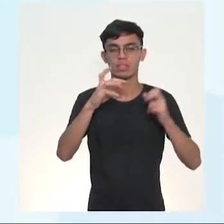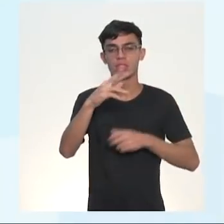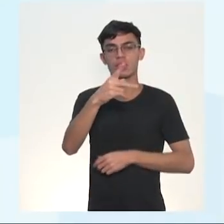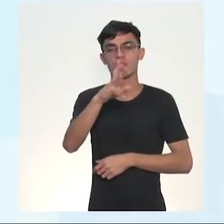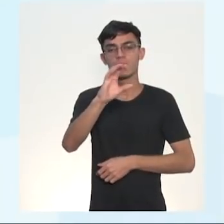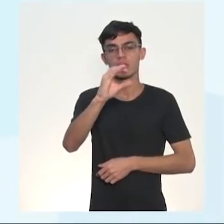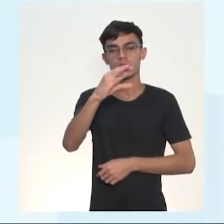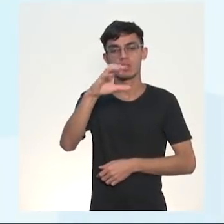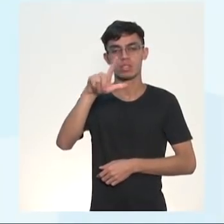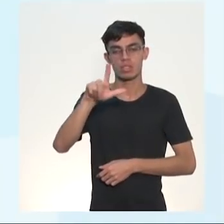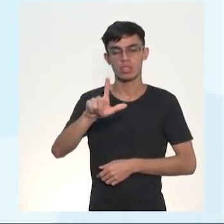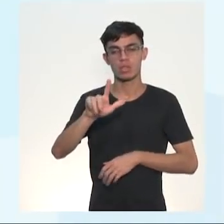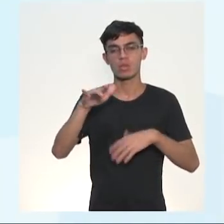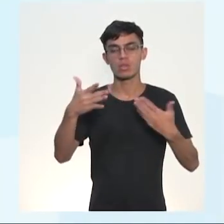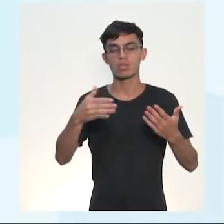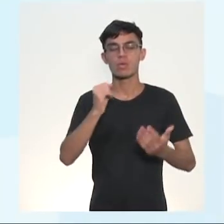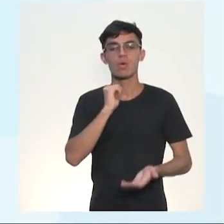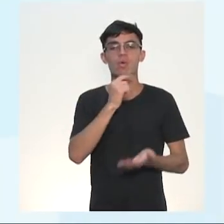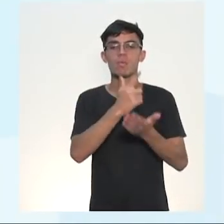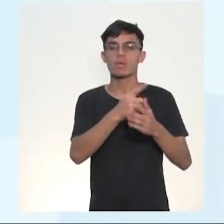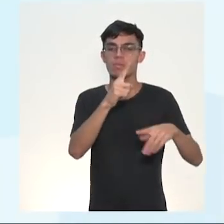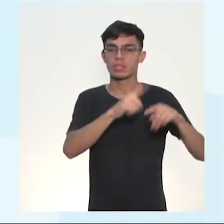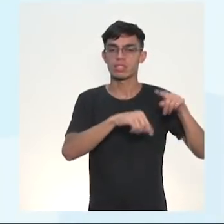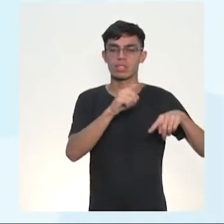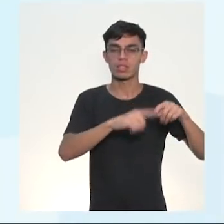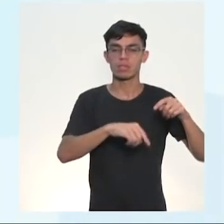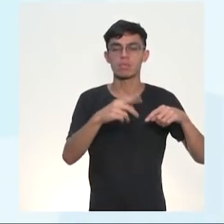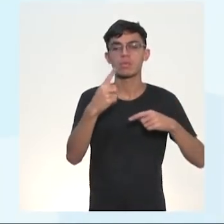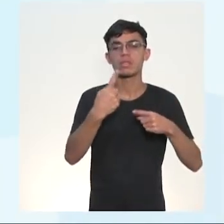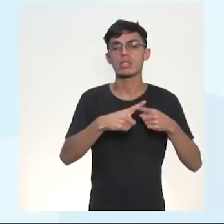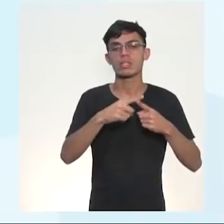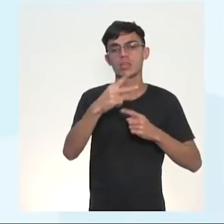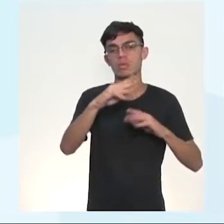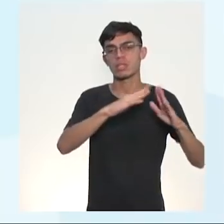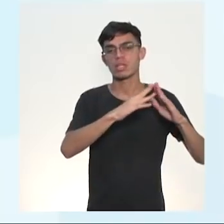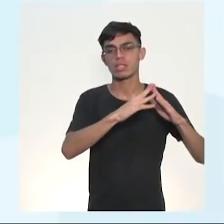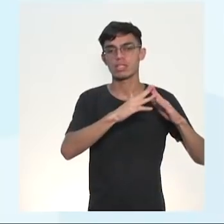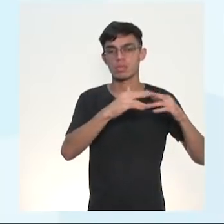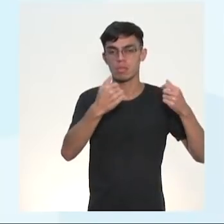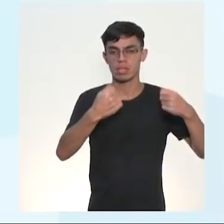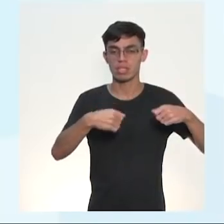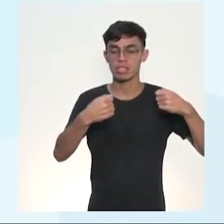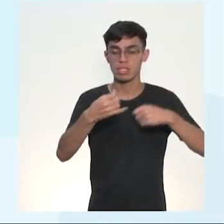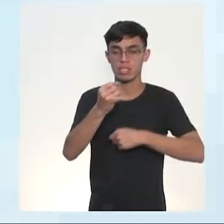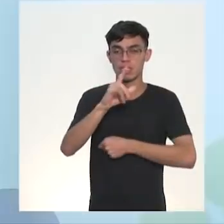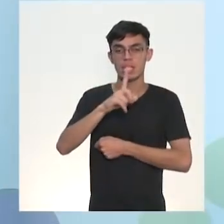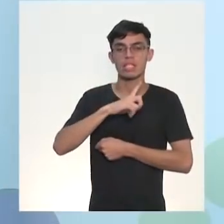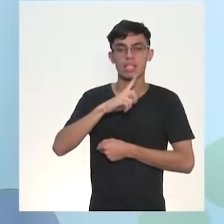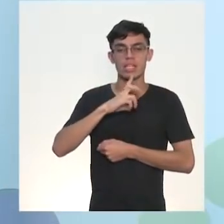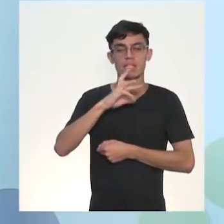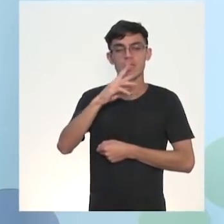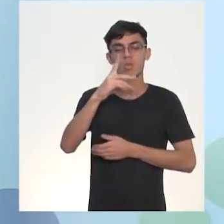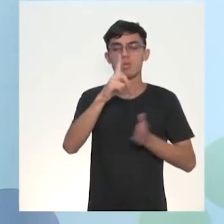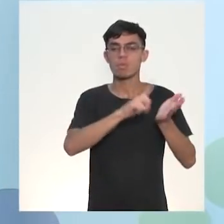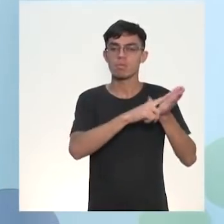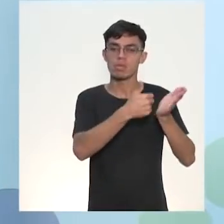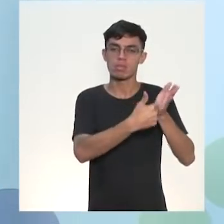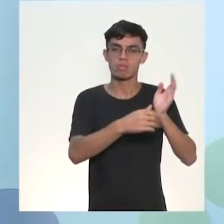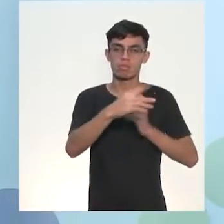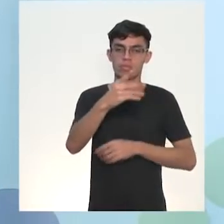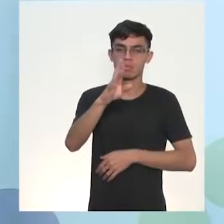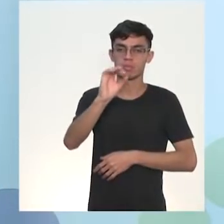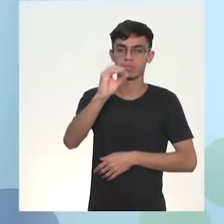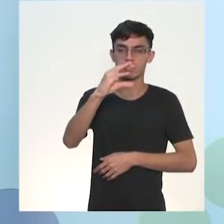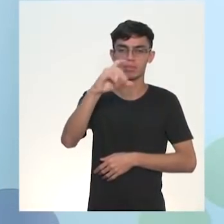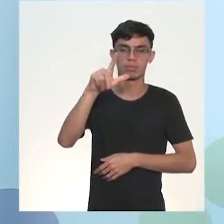Procel na hora de comprar um produto? Gente, porque aí, na casa de vocês, vocês têm que observar se tem esse selo Procel. Né?